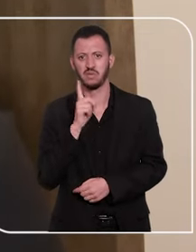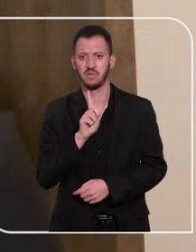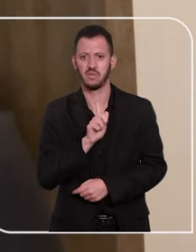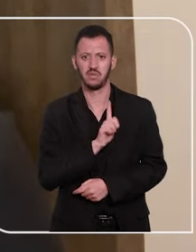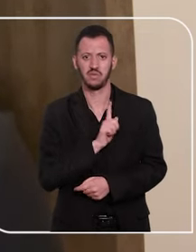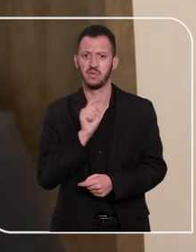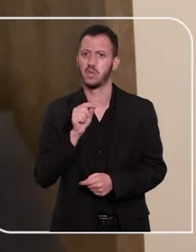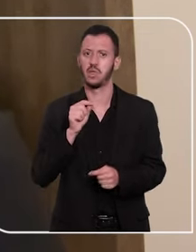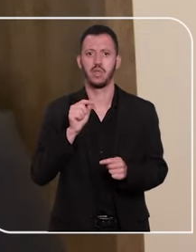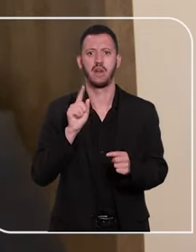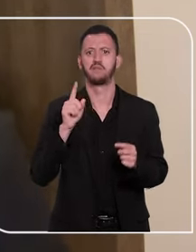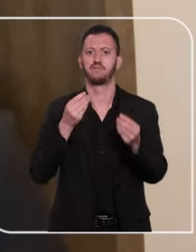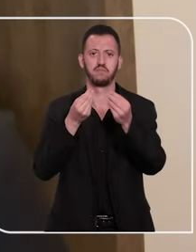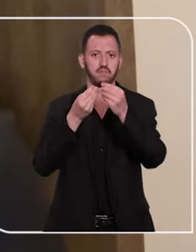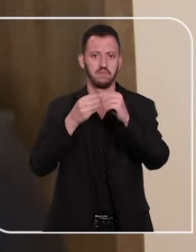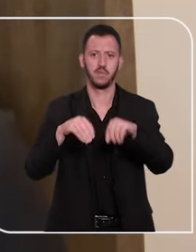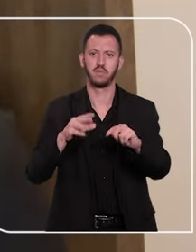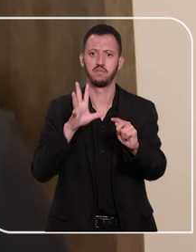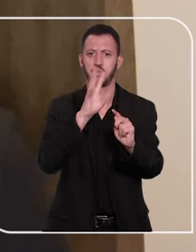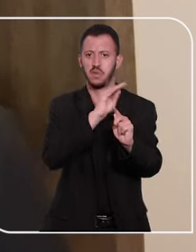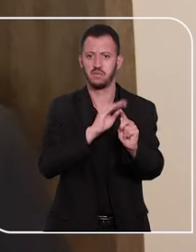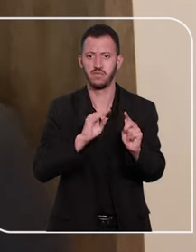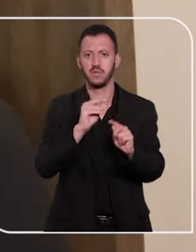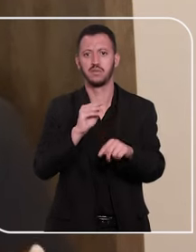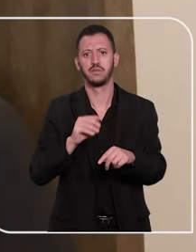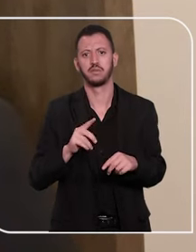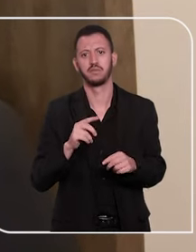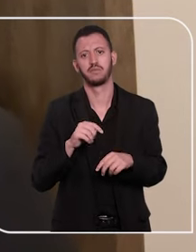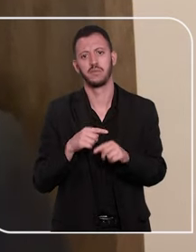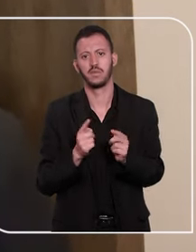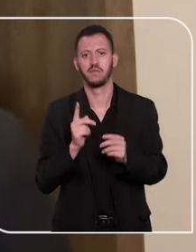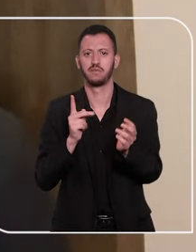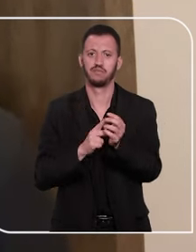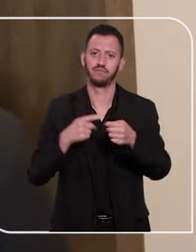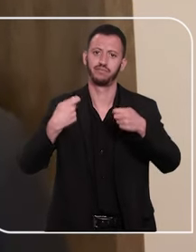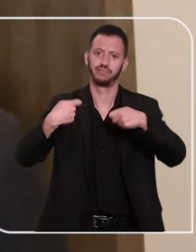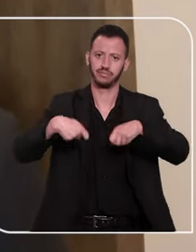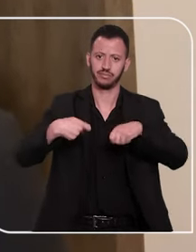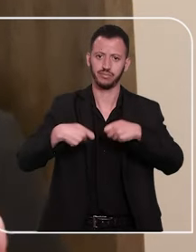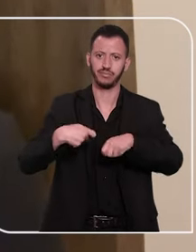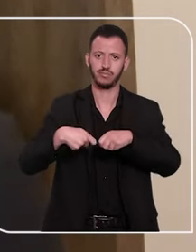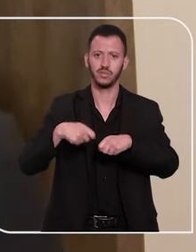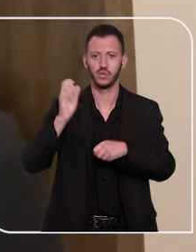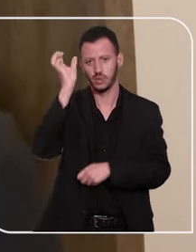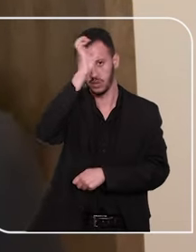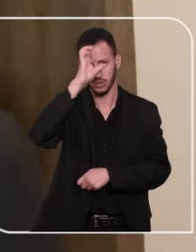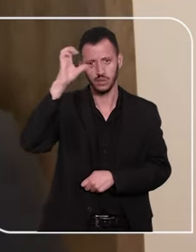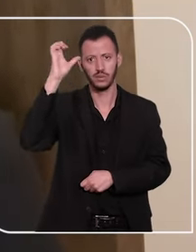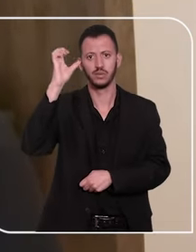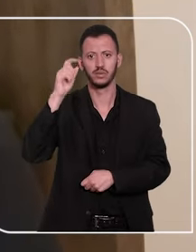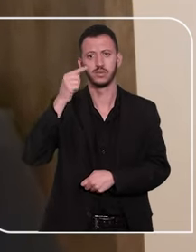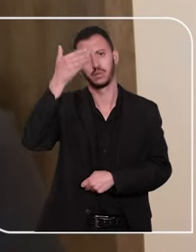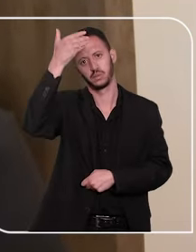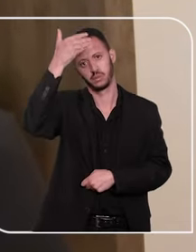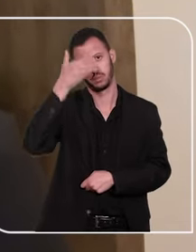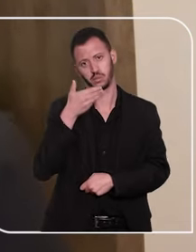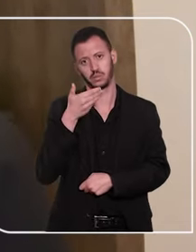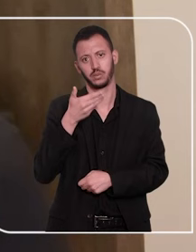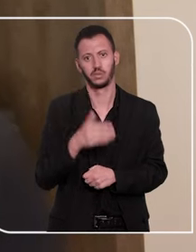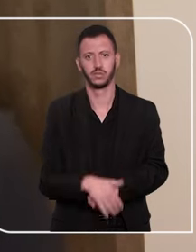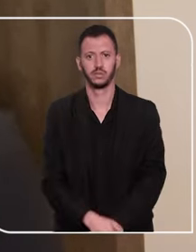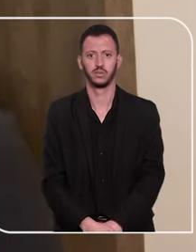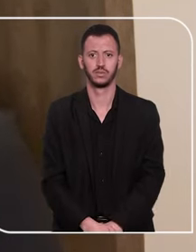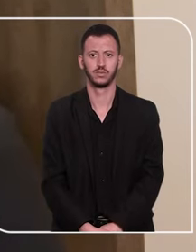não quer dizer que não há dano moral O que há na verdade é a necessidade de que o consumidor